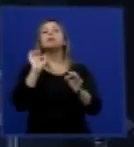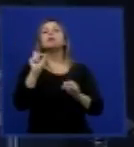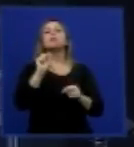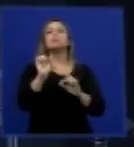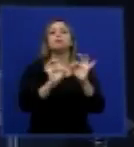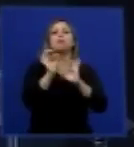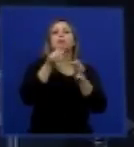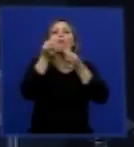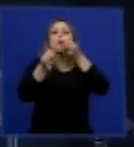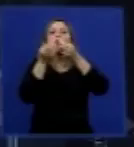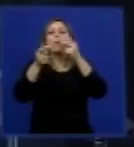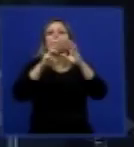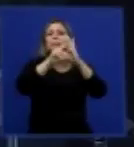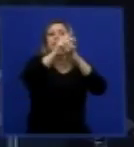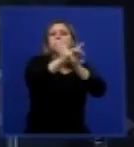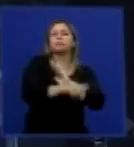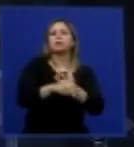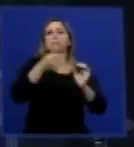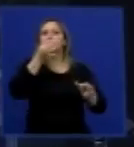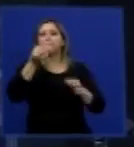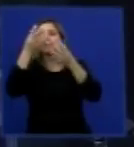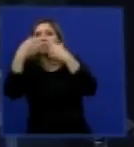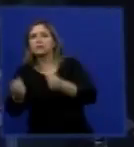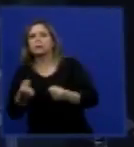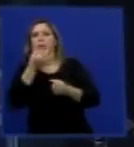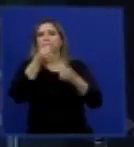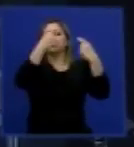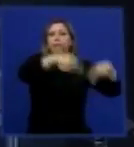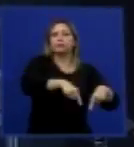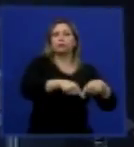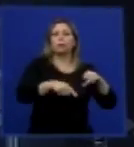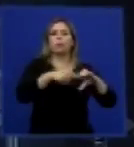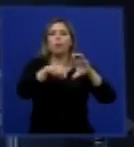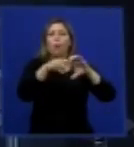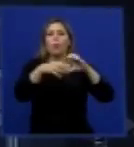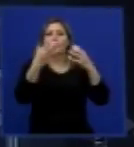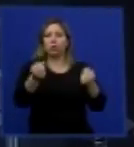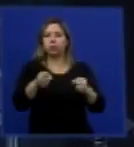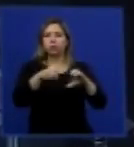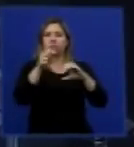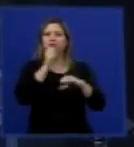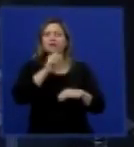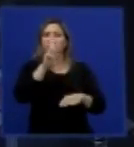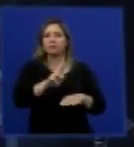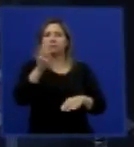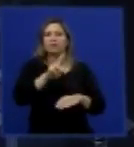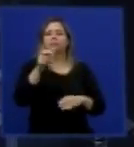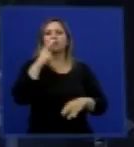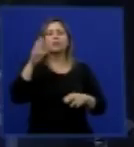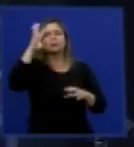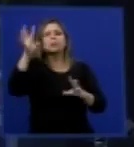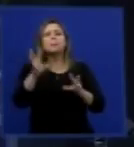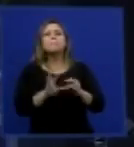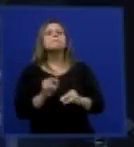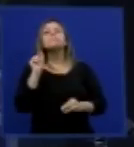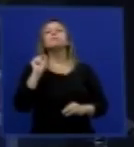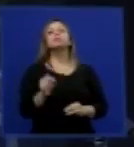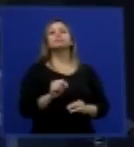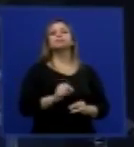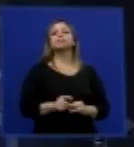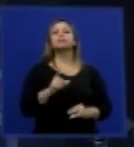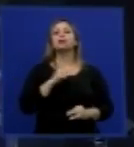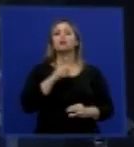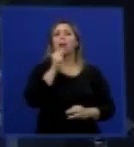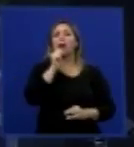as suas posições tanto favoráveis quanto contrárias quando analisamos esse conjunto todo percebemos que